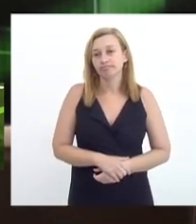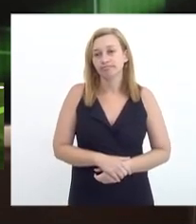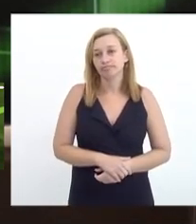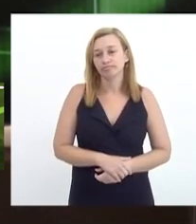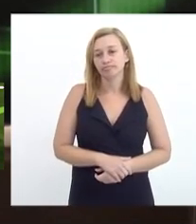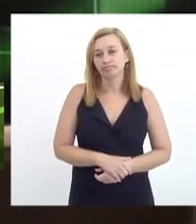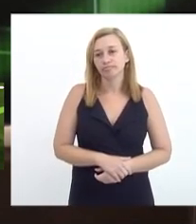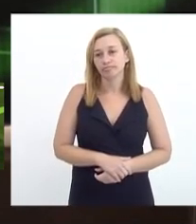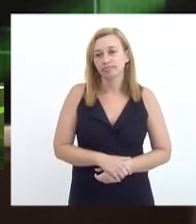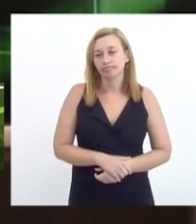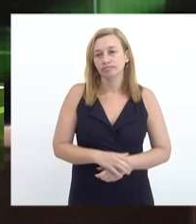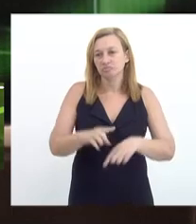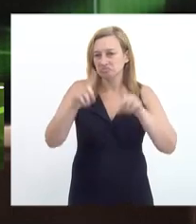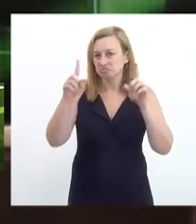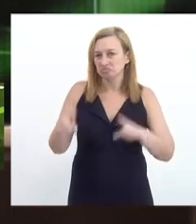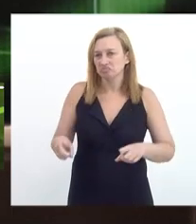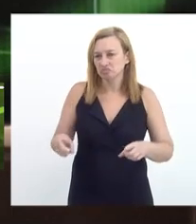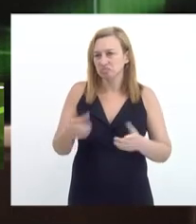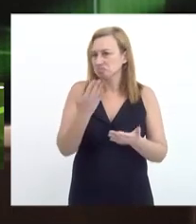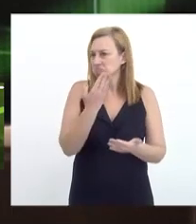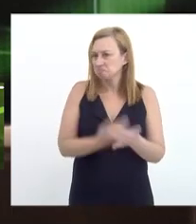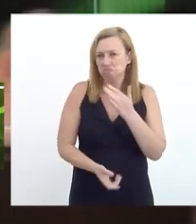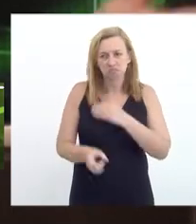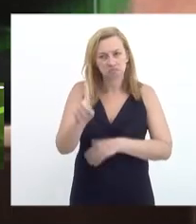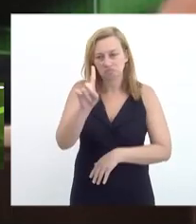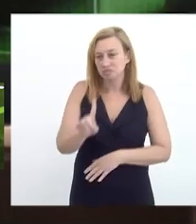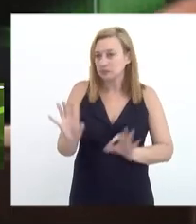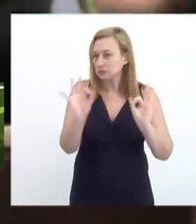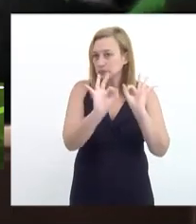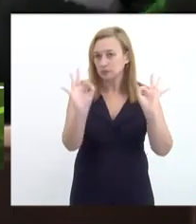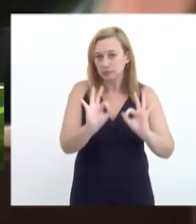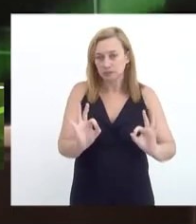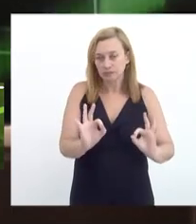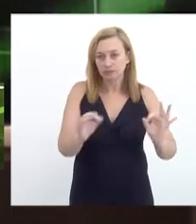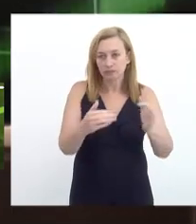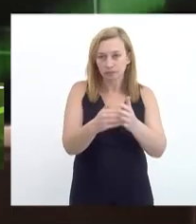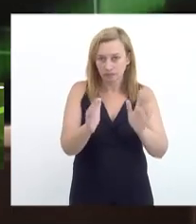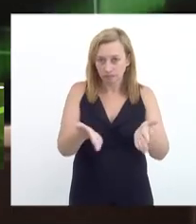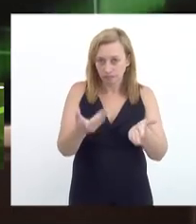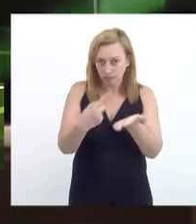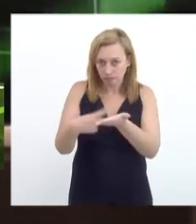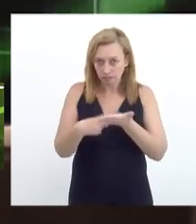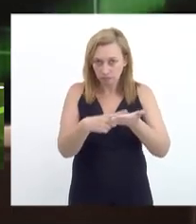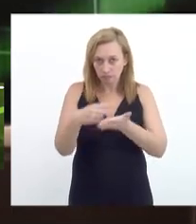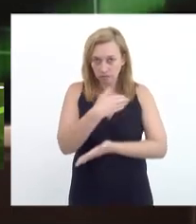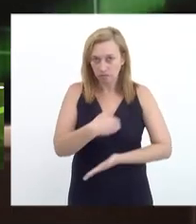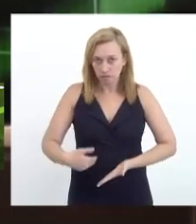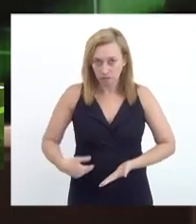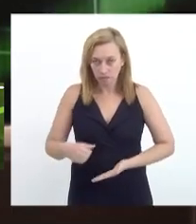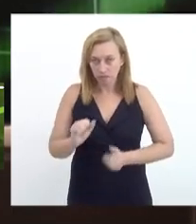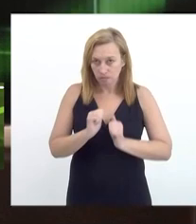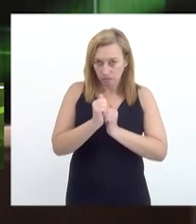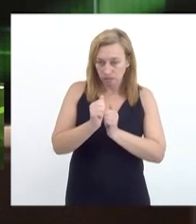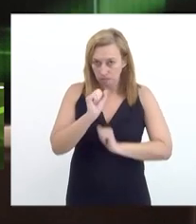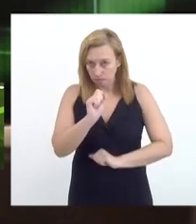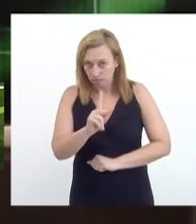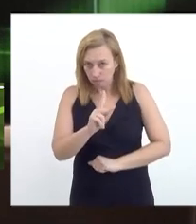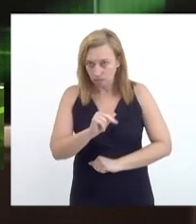Princípio Nenhum servidor Perderá o direito Como a gente tem falado E até aqui Está acordado com o governo E bem encaminhado